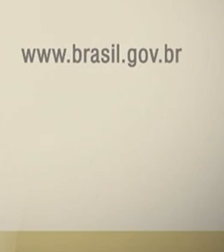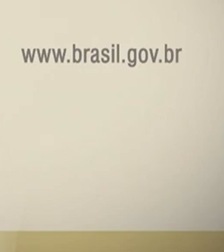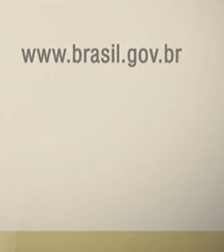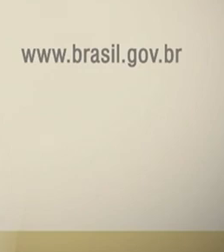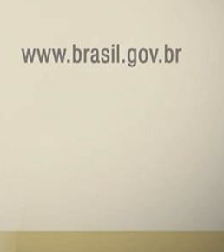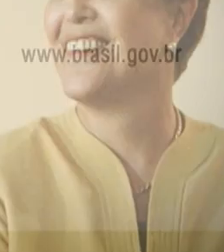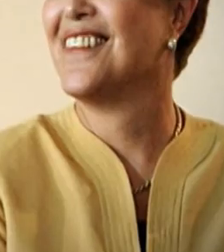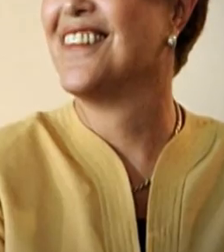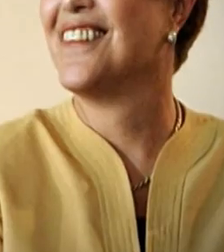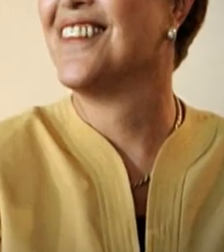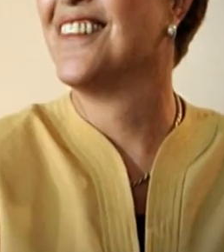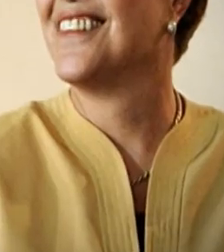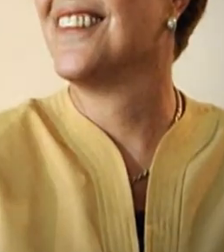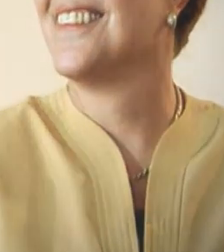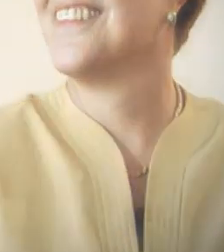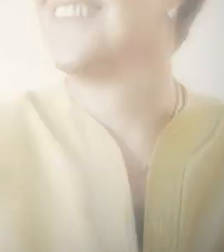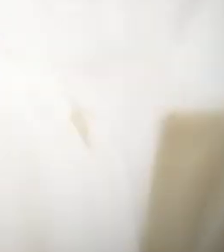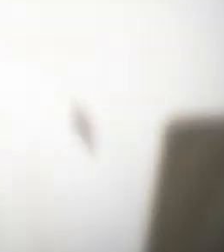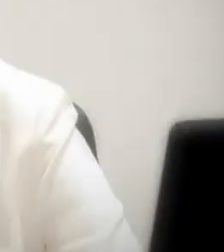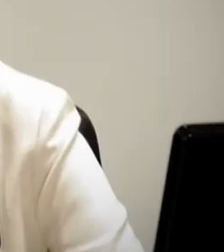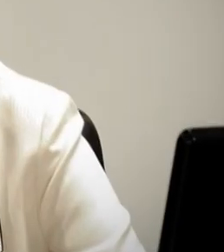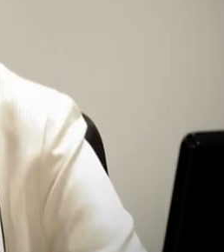segunda-feira Até lá